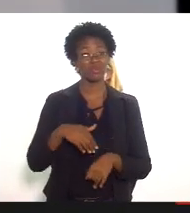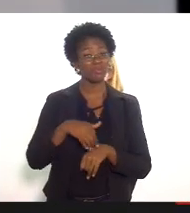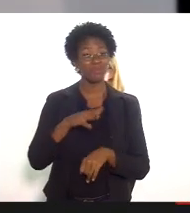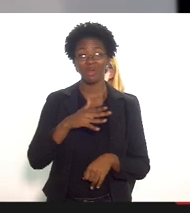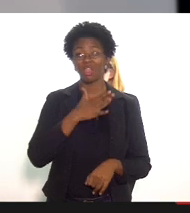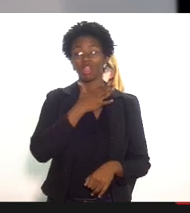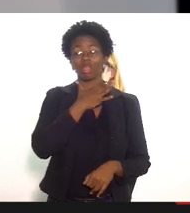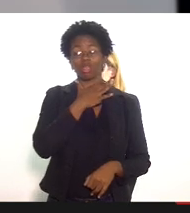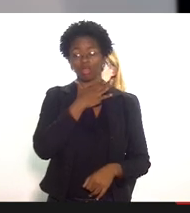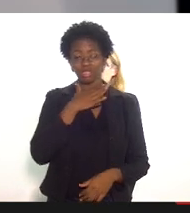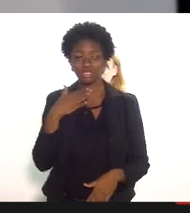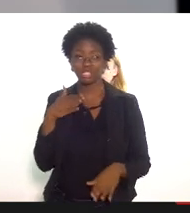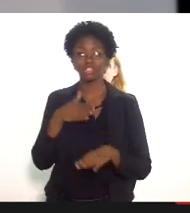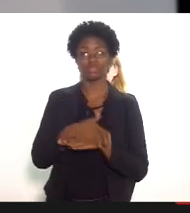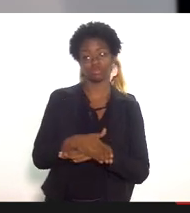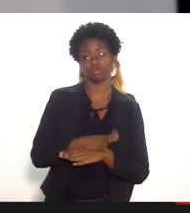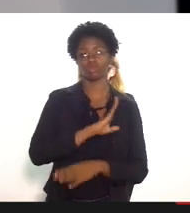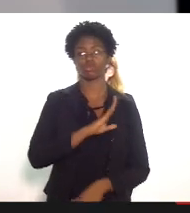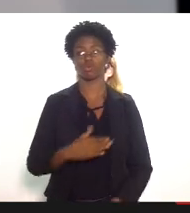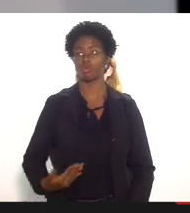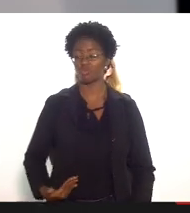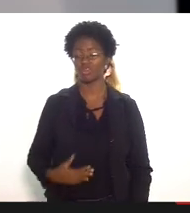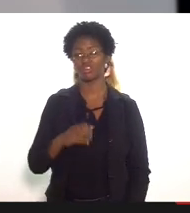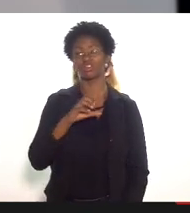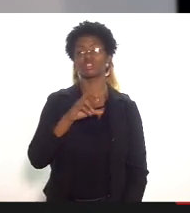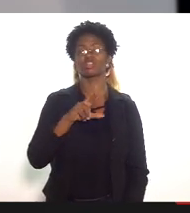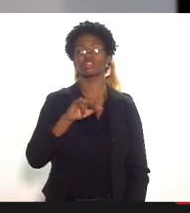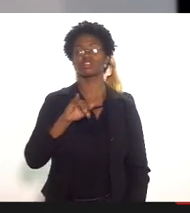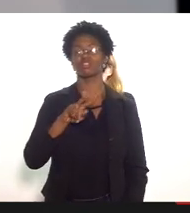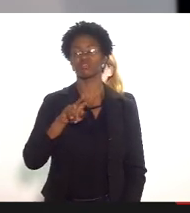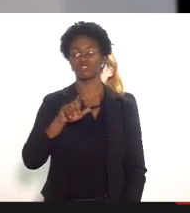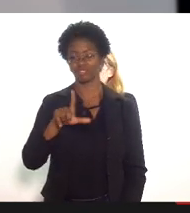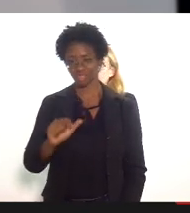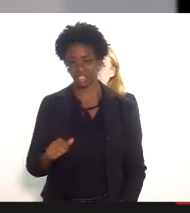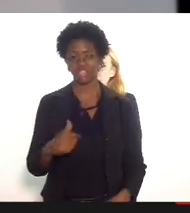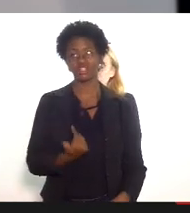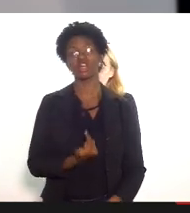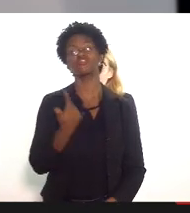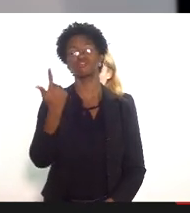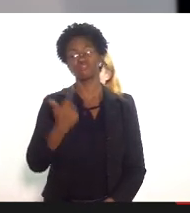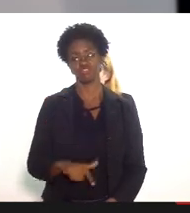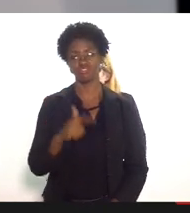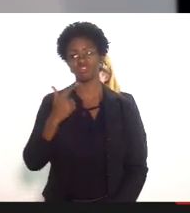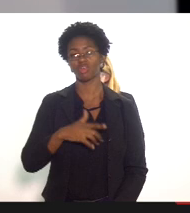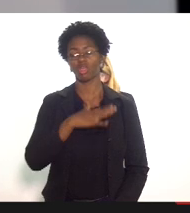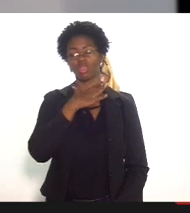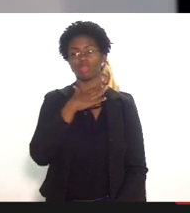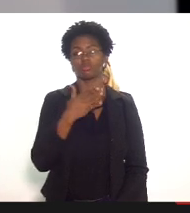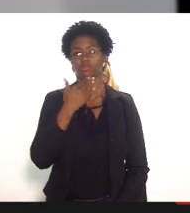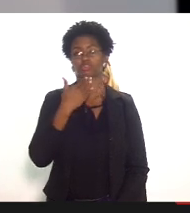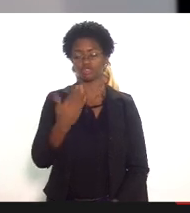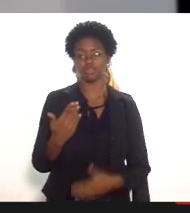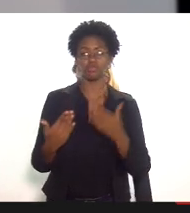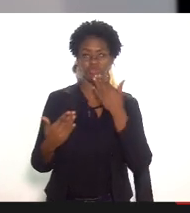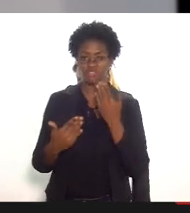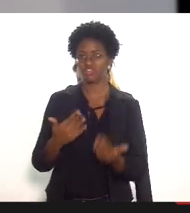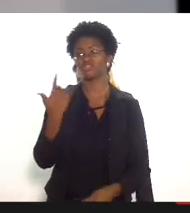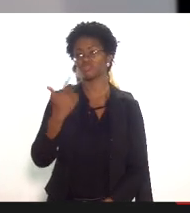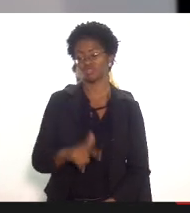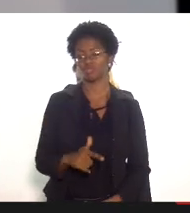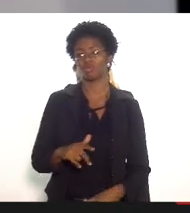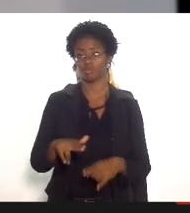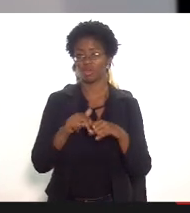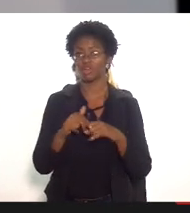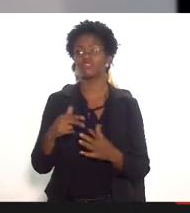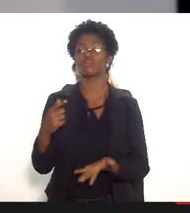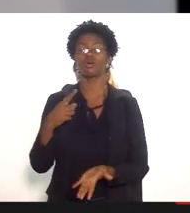de Janeiro, já no governo Crivella, outra crise se estabeleceu e nós voltamos a cobrar, inclusive porque houve